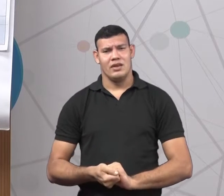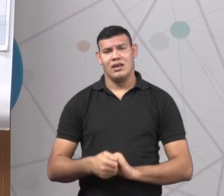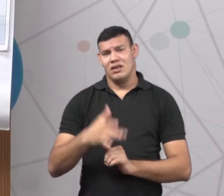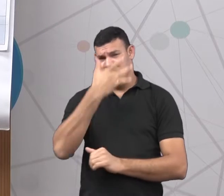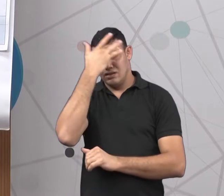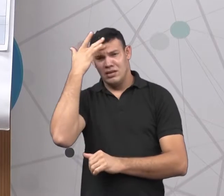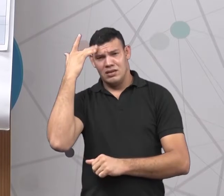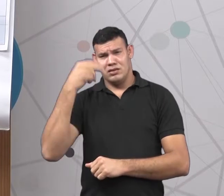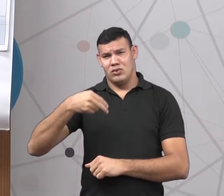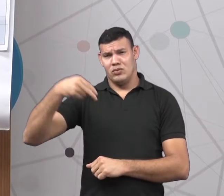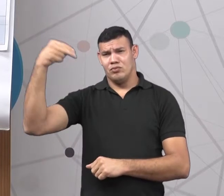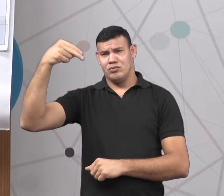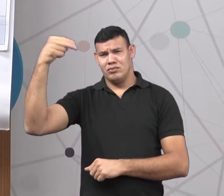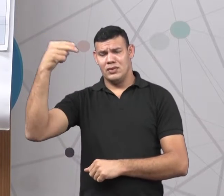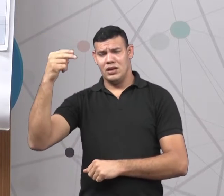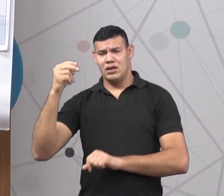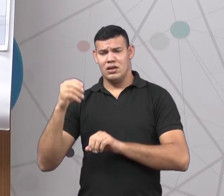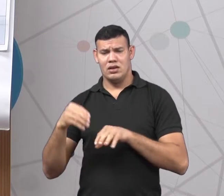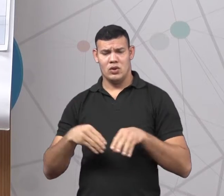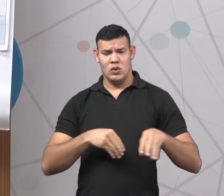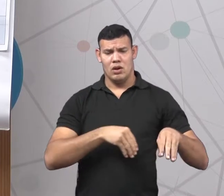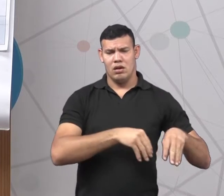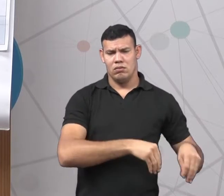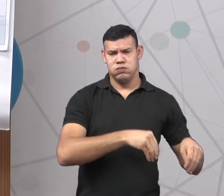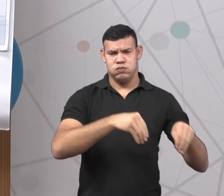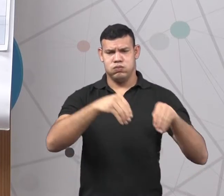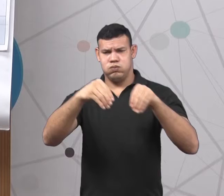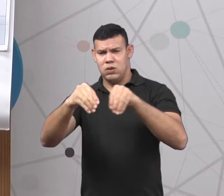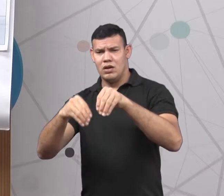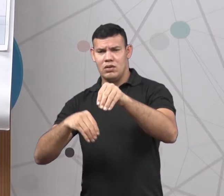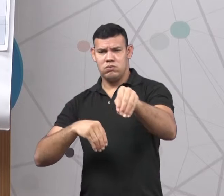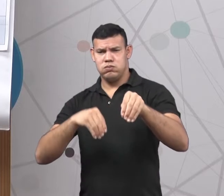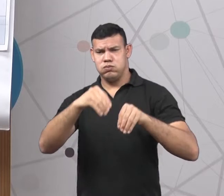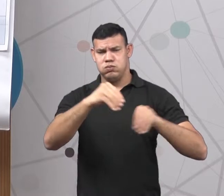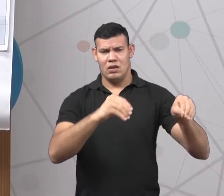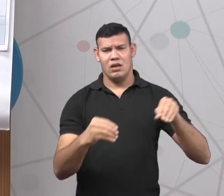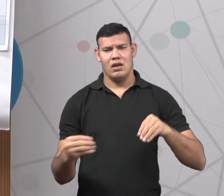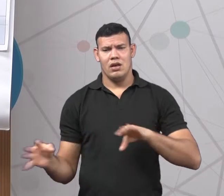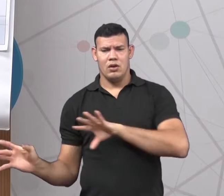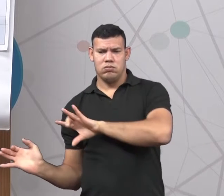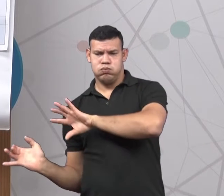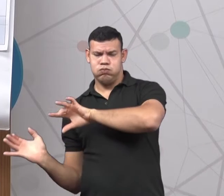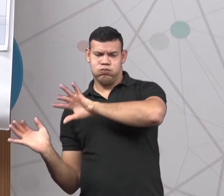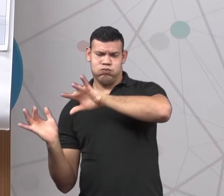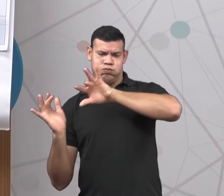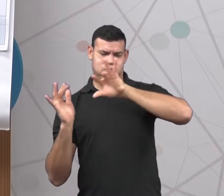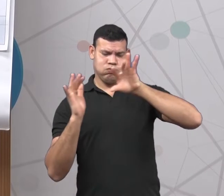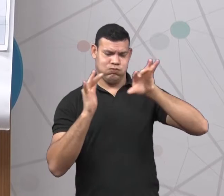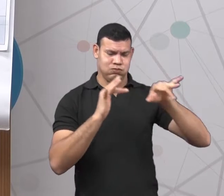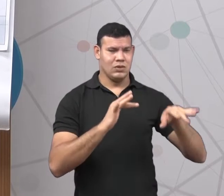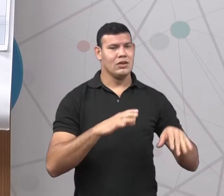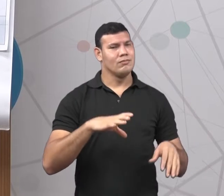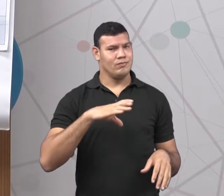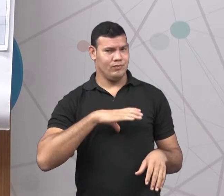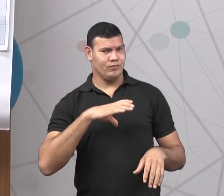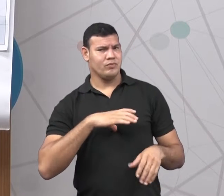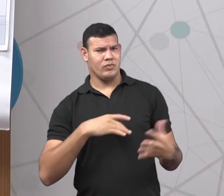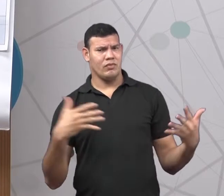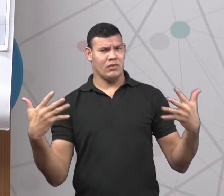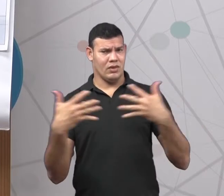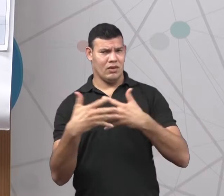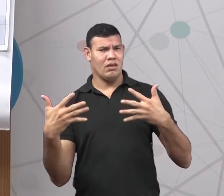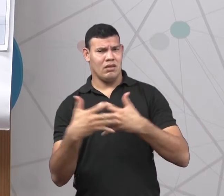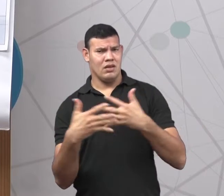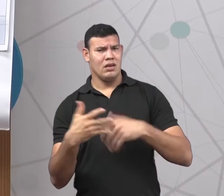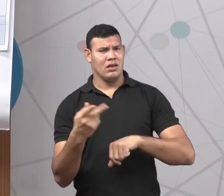nordestinos saíam dos lugares onde moravam para ir para os grandes centros urbanos em busca de melhoria de vida, em busca